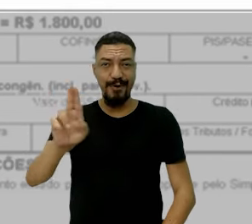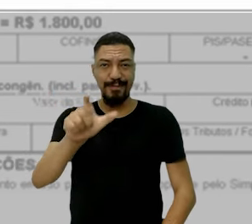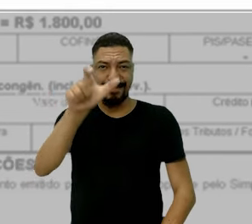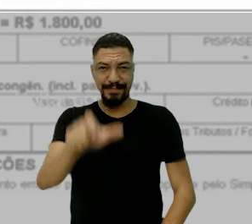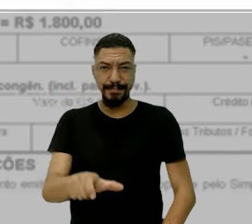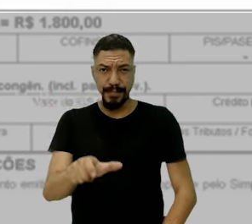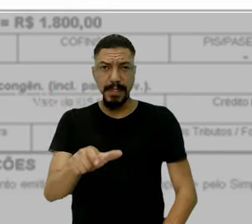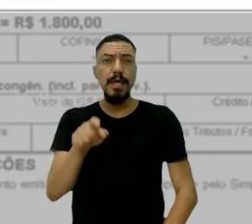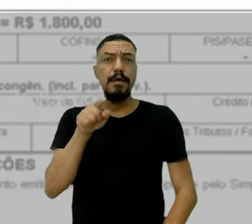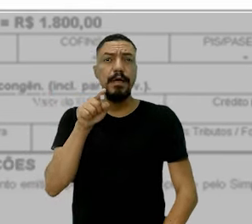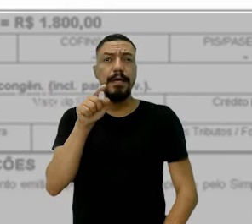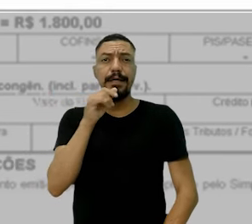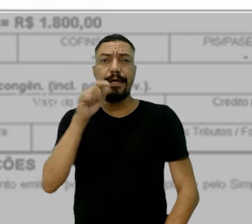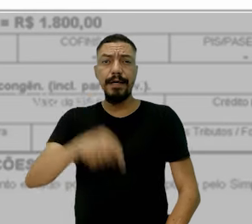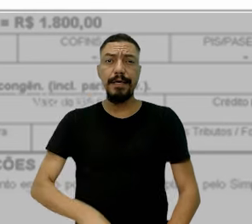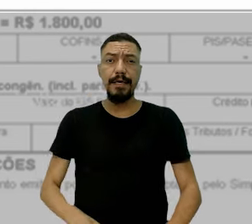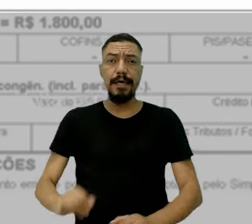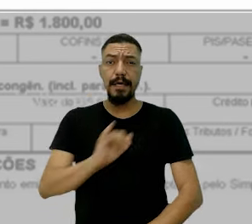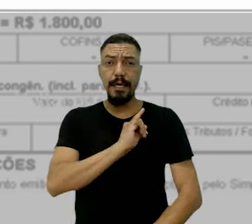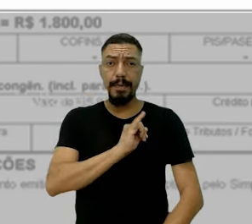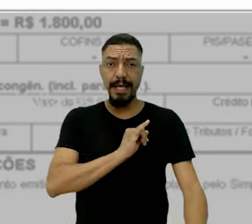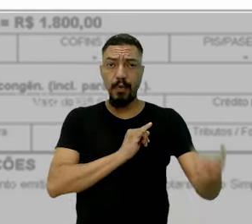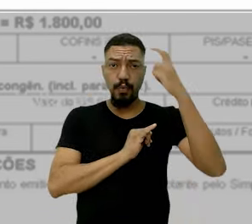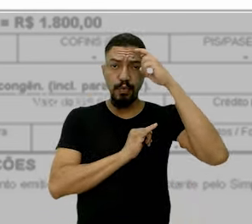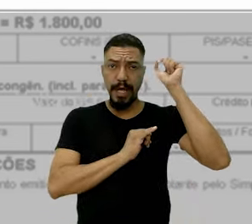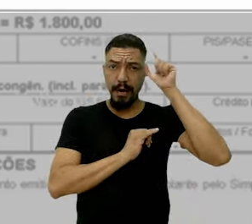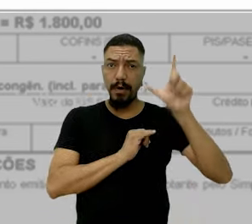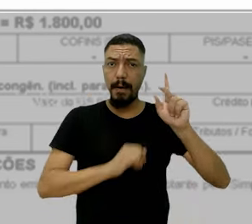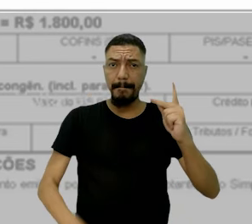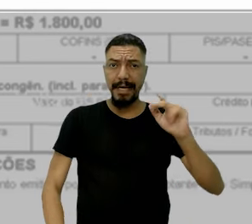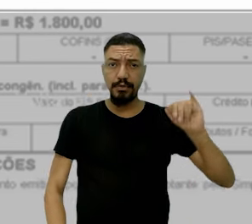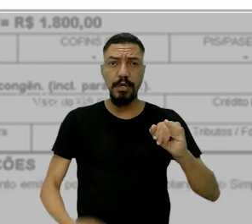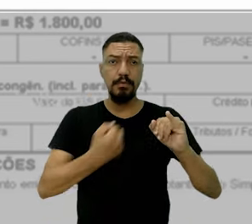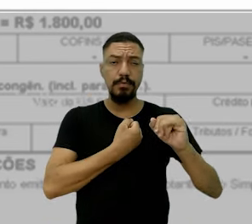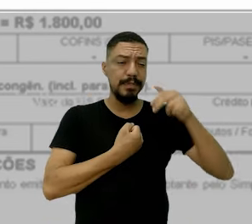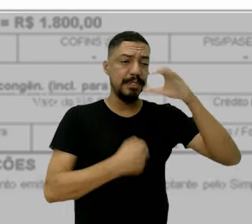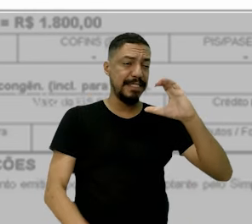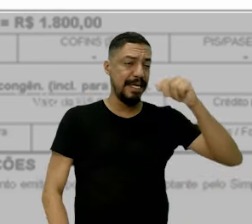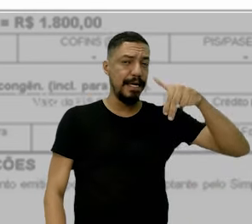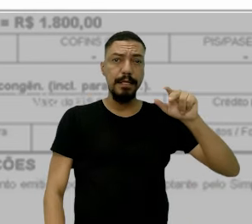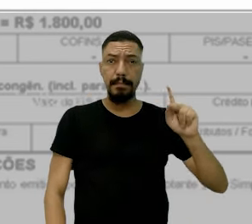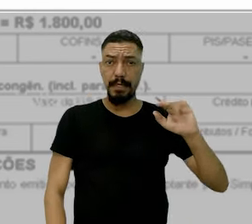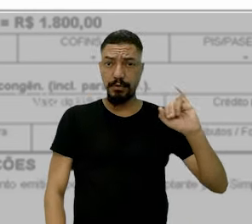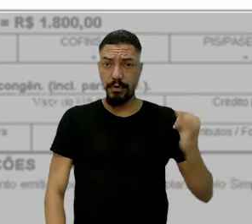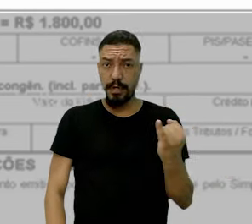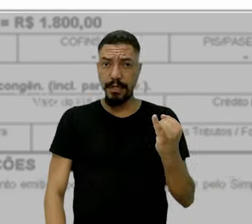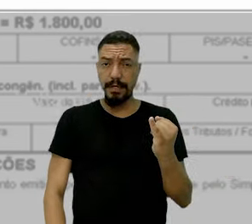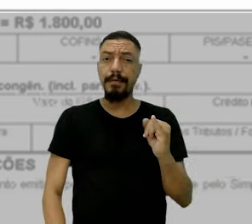São vocês. Nesse caso aqui, é a Iberá Cultural, que é uma pessoa jurídica. Então, é o CNPJ, você vai